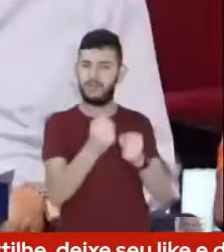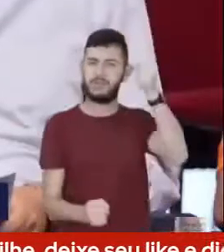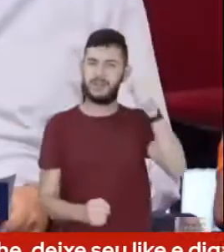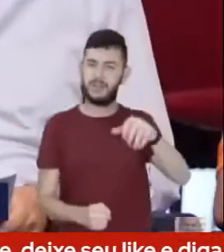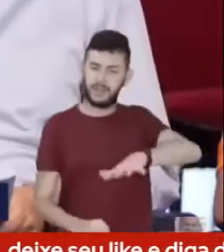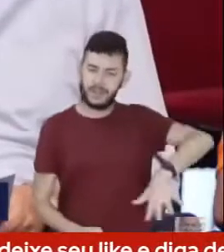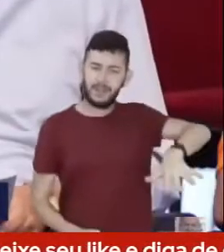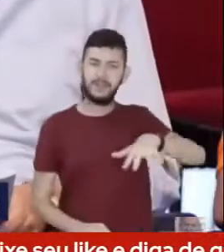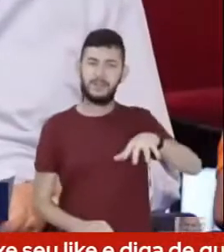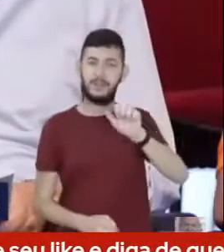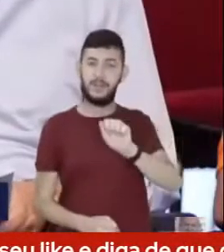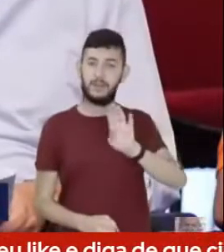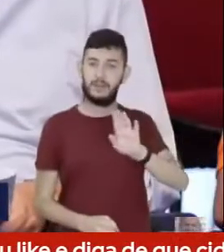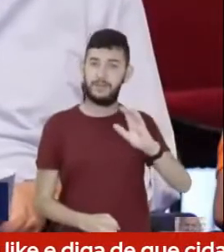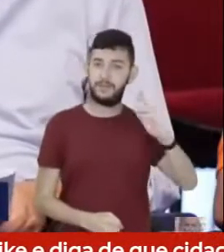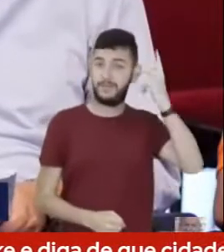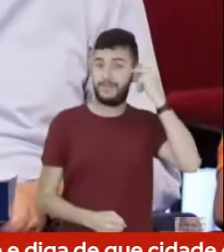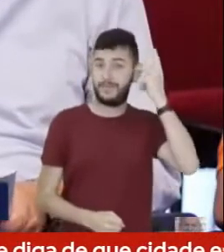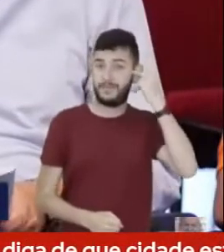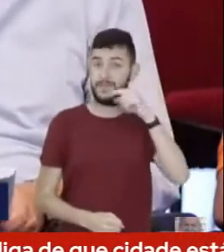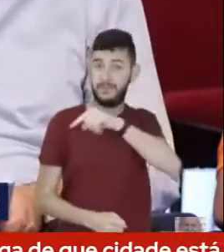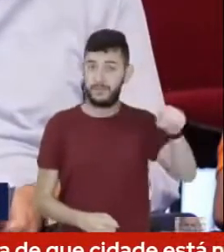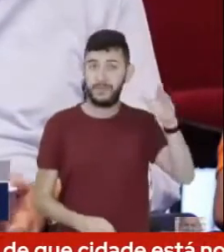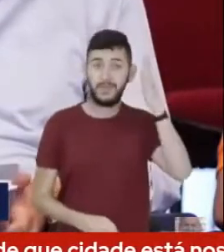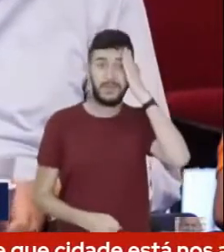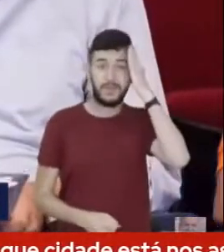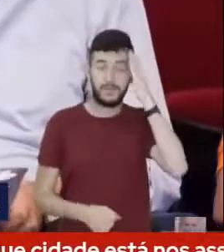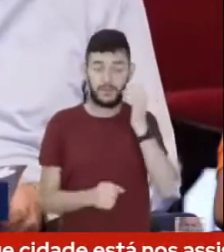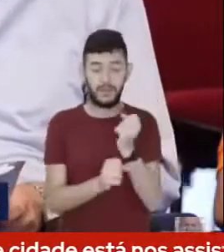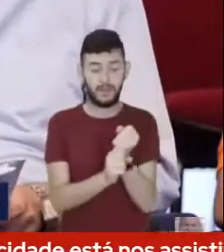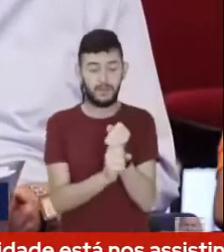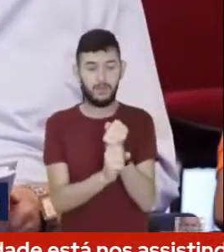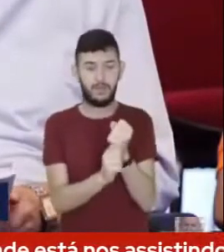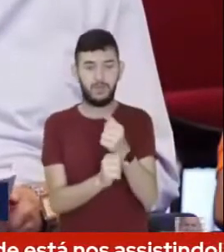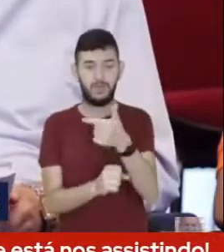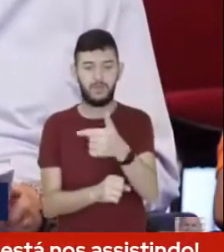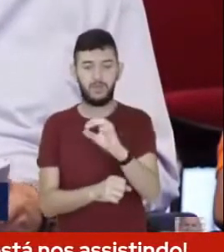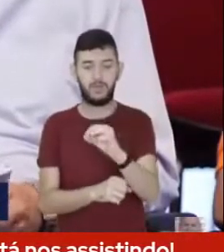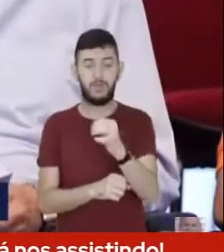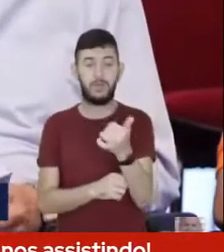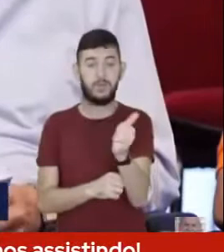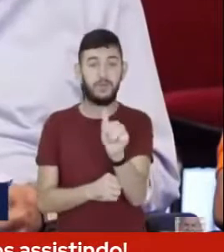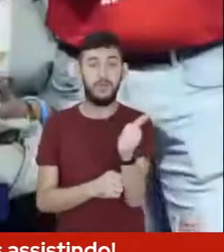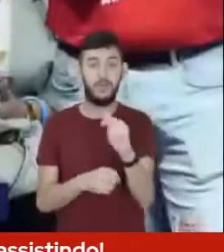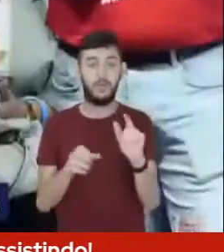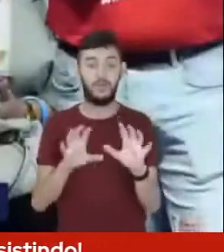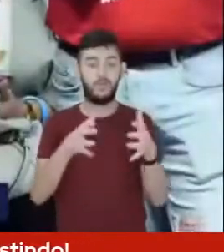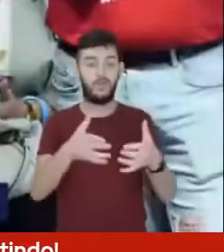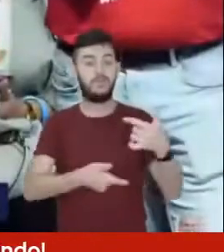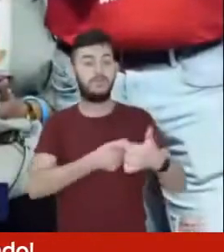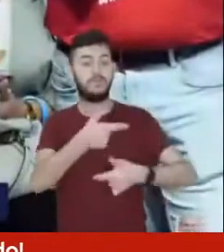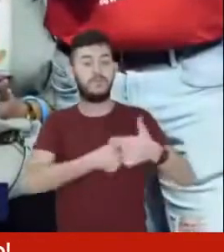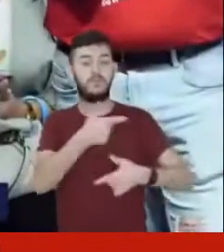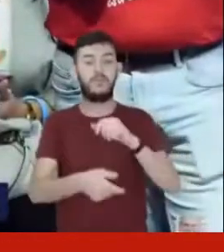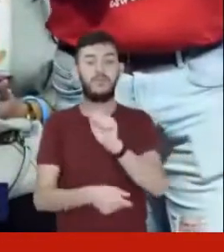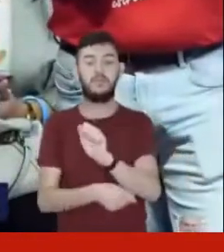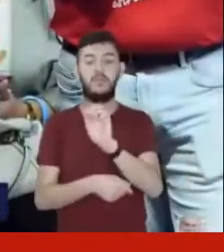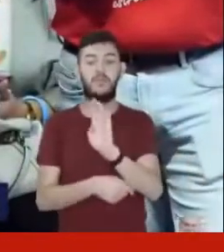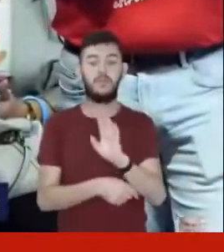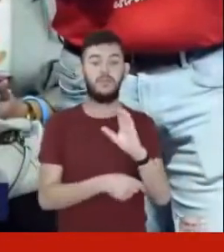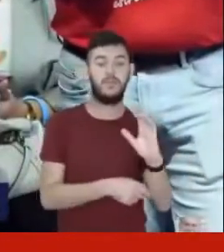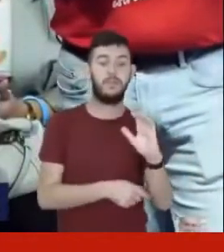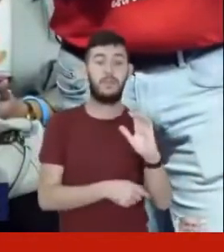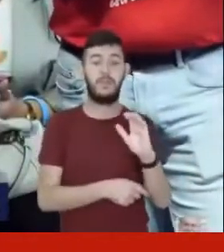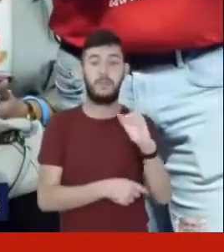em 2011, a nossa categoria metalúrgica no ABC, existiam 107 mil trabalhadores na